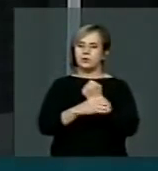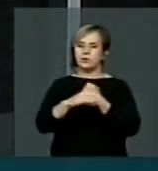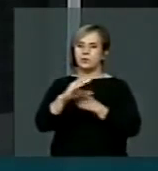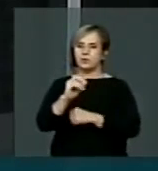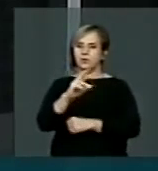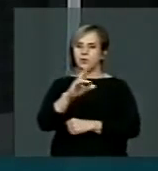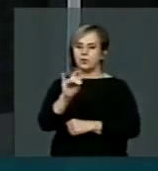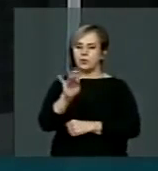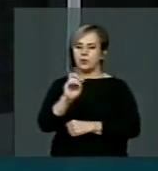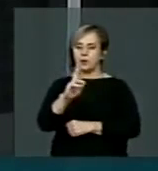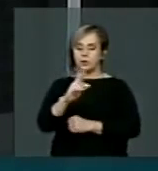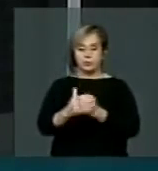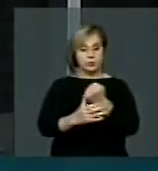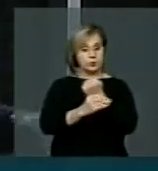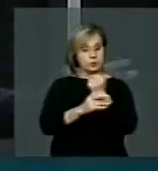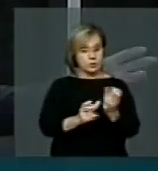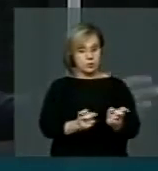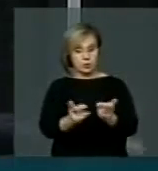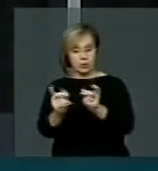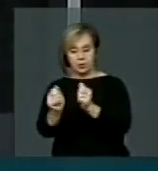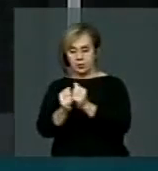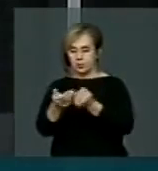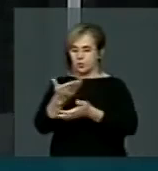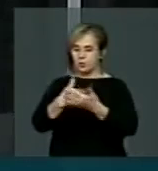do